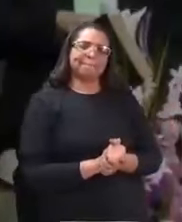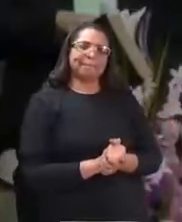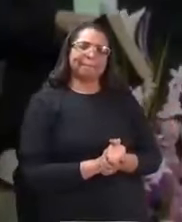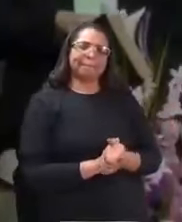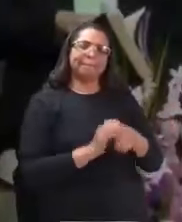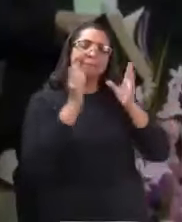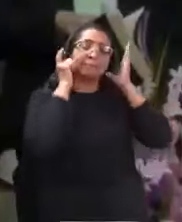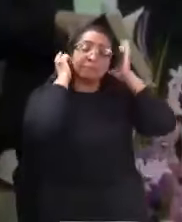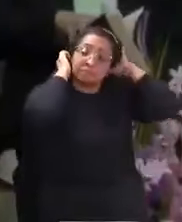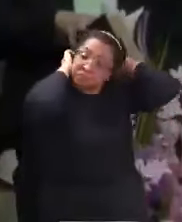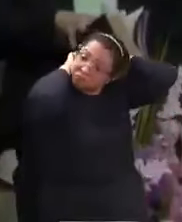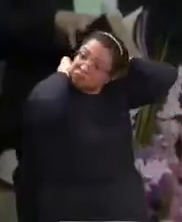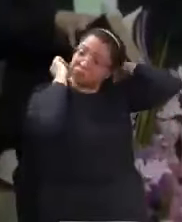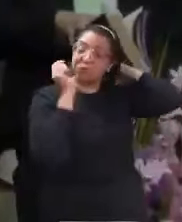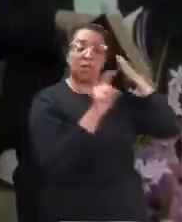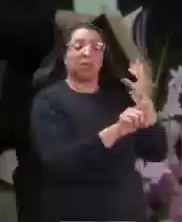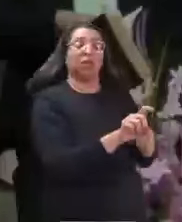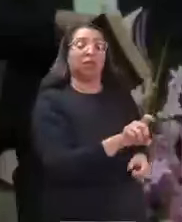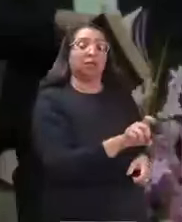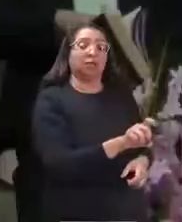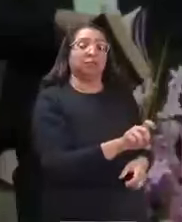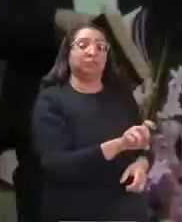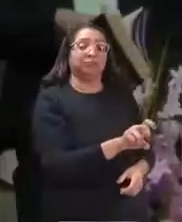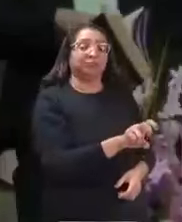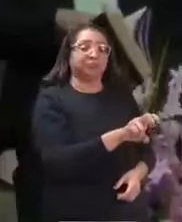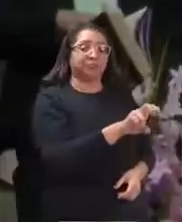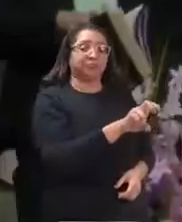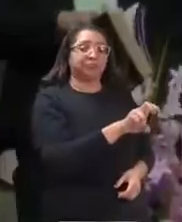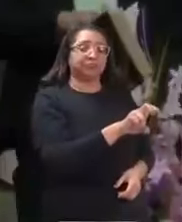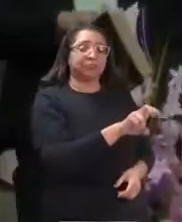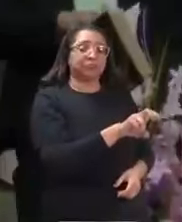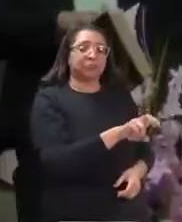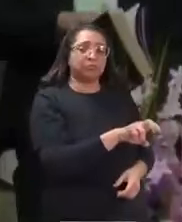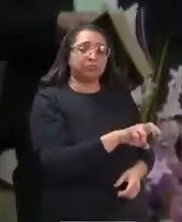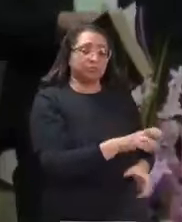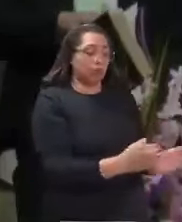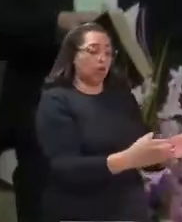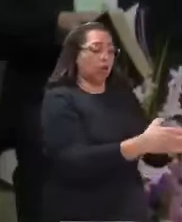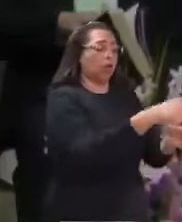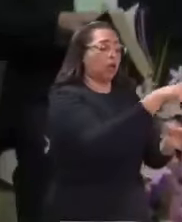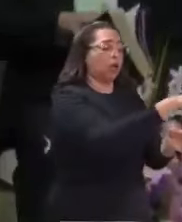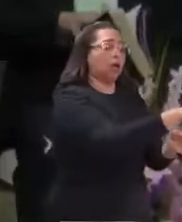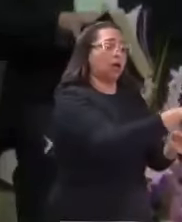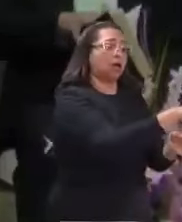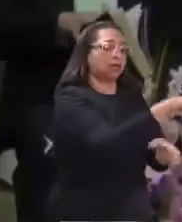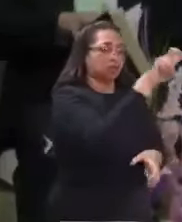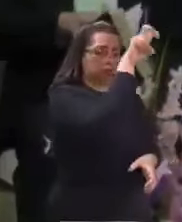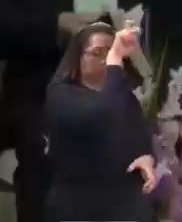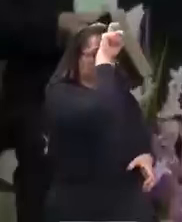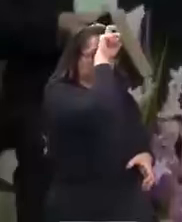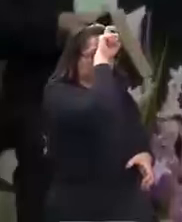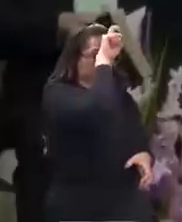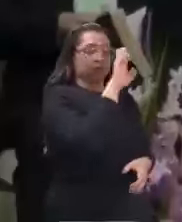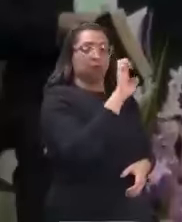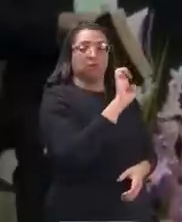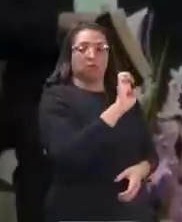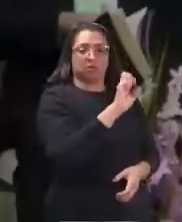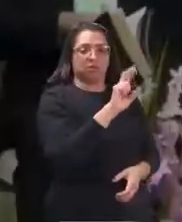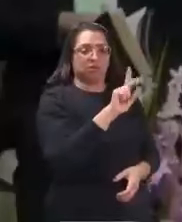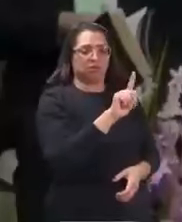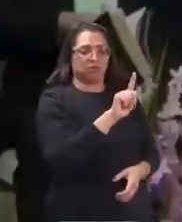falta cheg no Egito final do Gênesis Capítulo